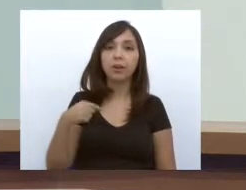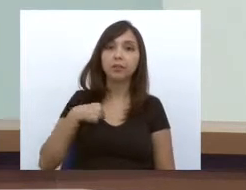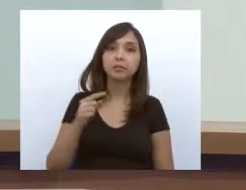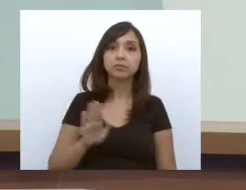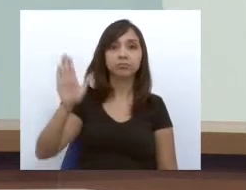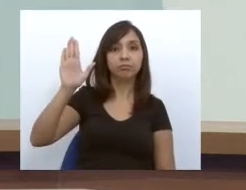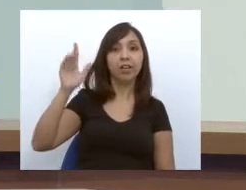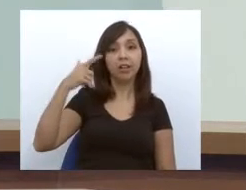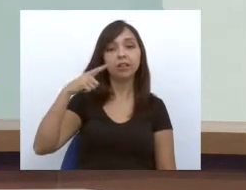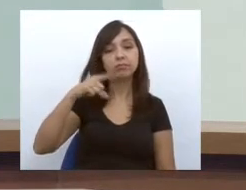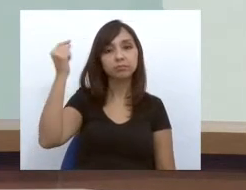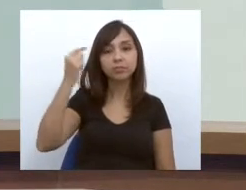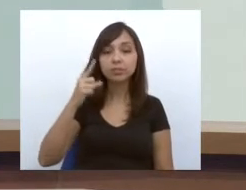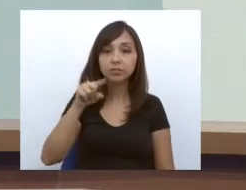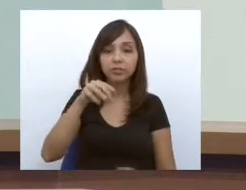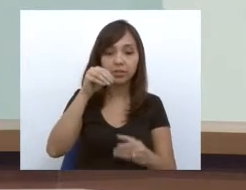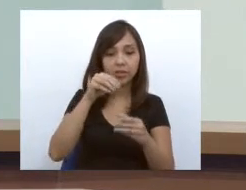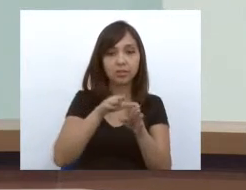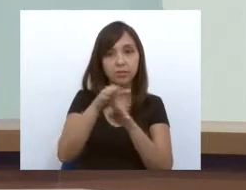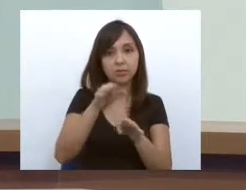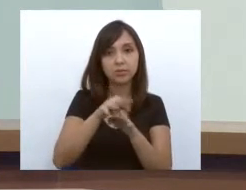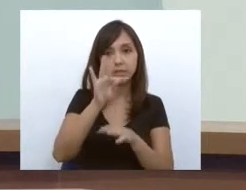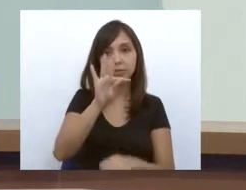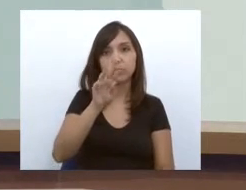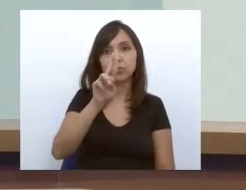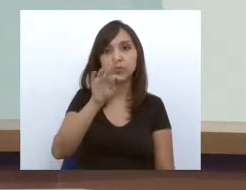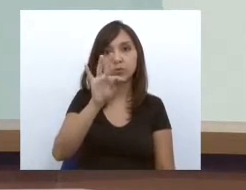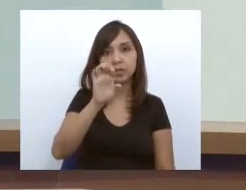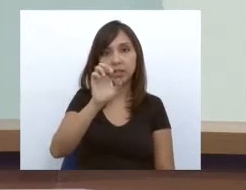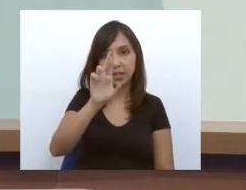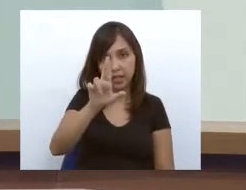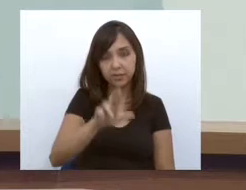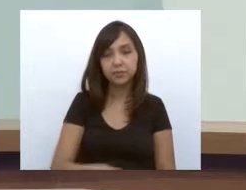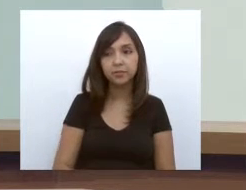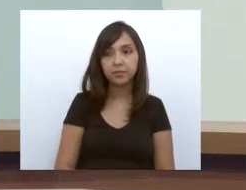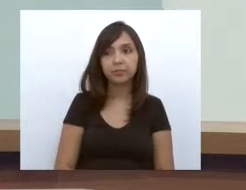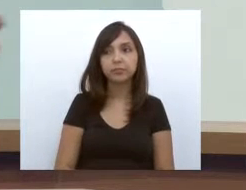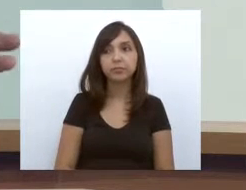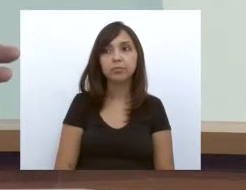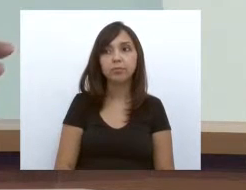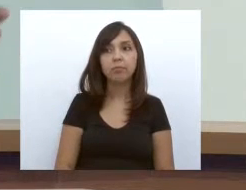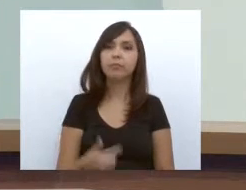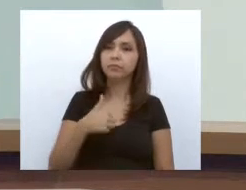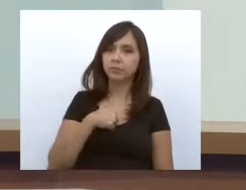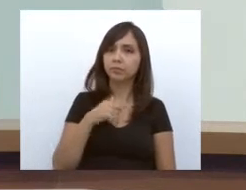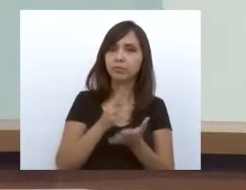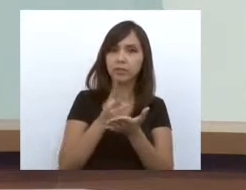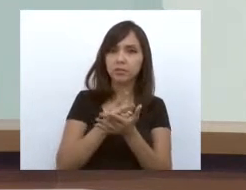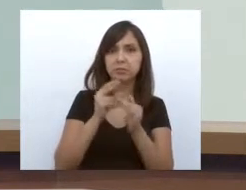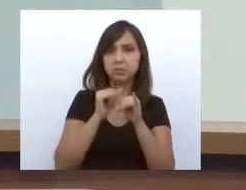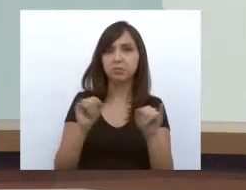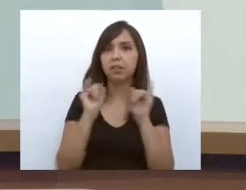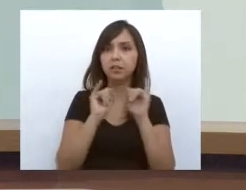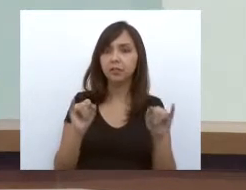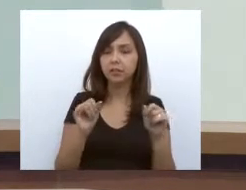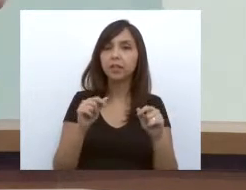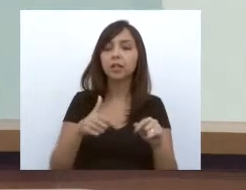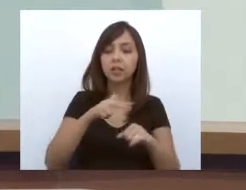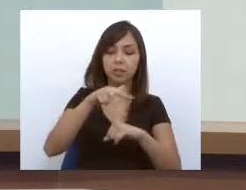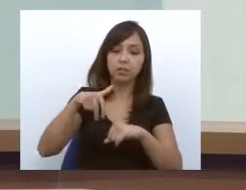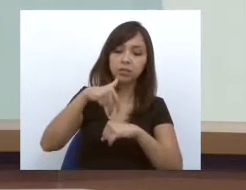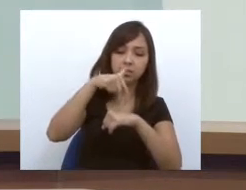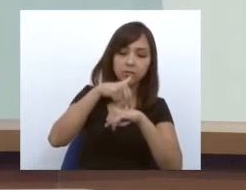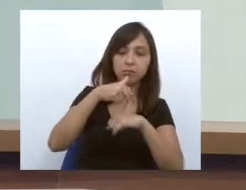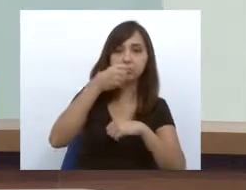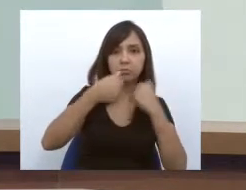para esse cargo conselheiro tutelar aqui no município de Guarulhos. Eu sempre falei, uso aqui a tribuna, eu acho que tem que mudar